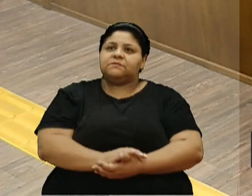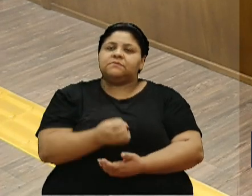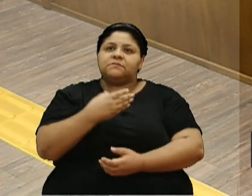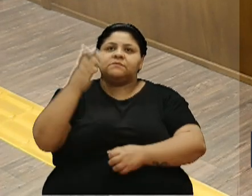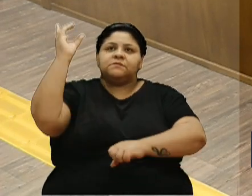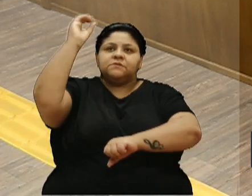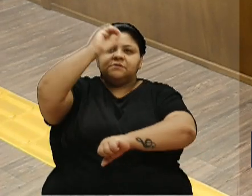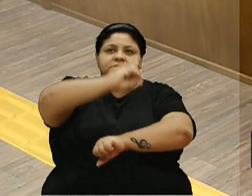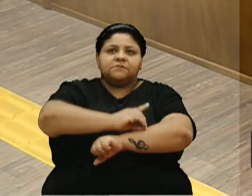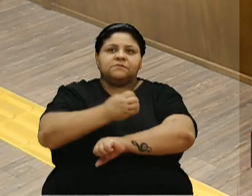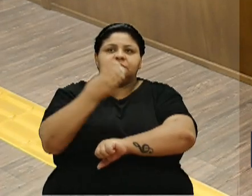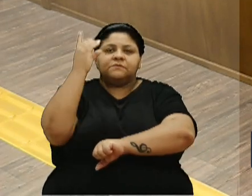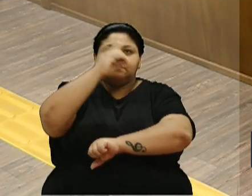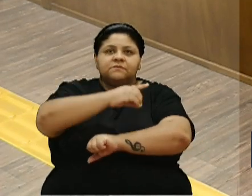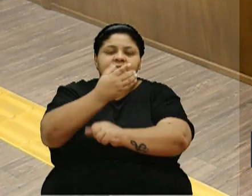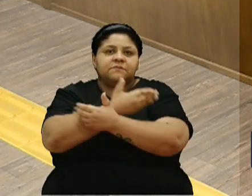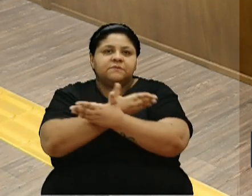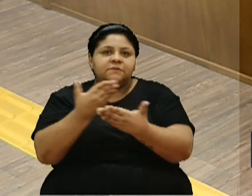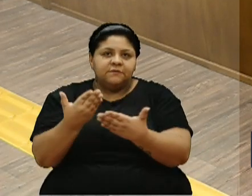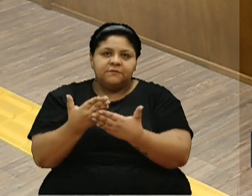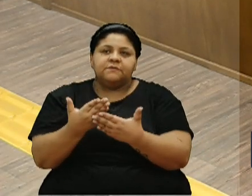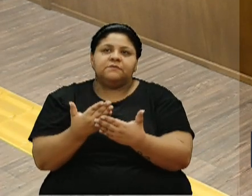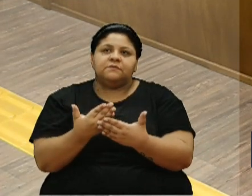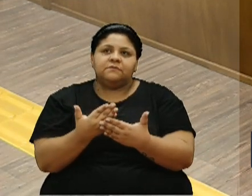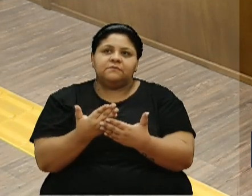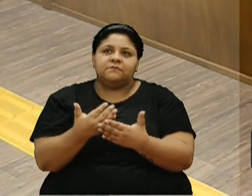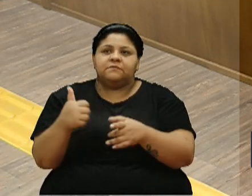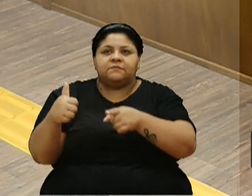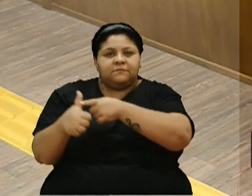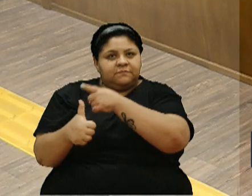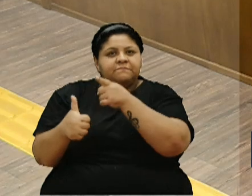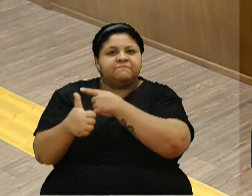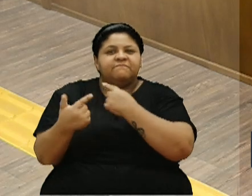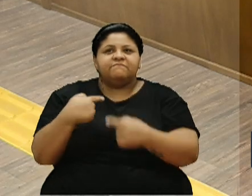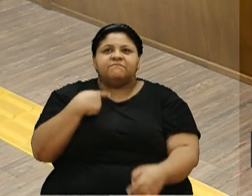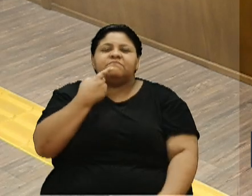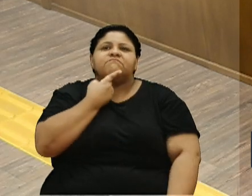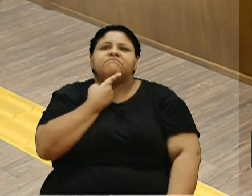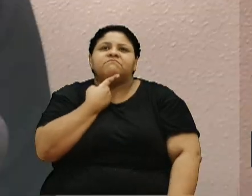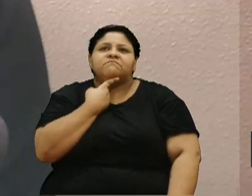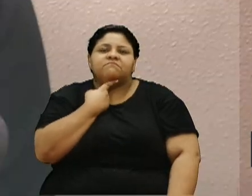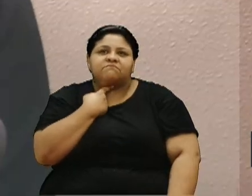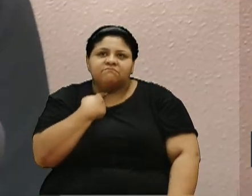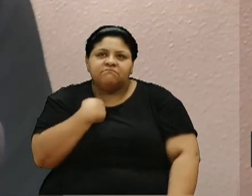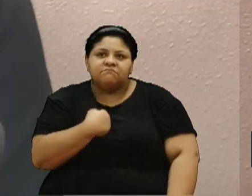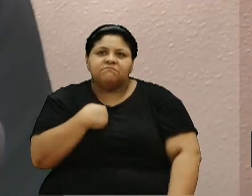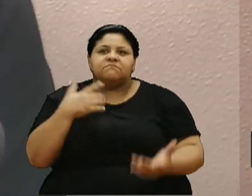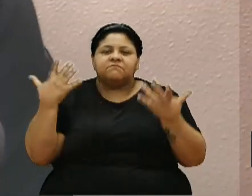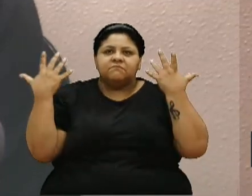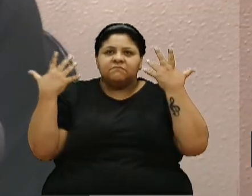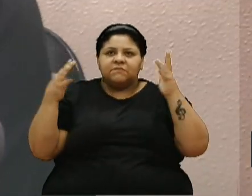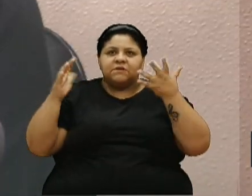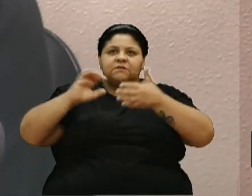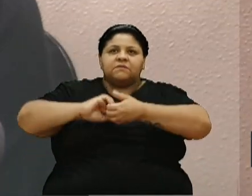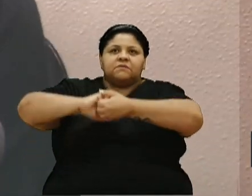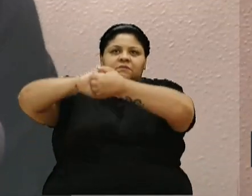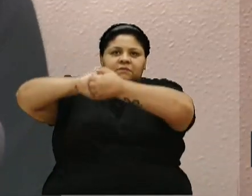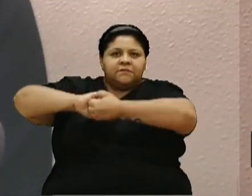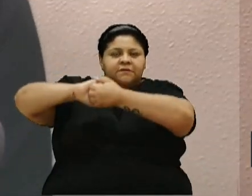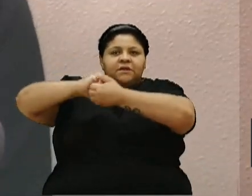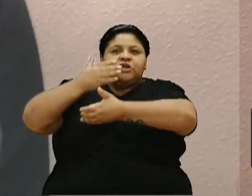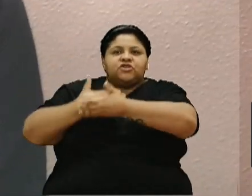Bom dia a todos. Em primeiro lugar, eu gostaria de parabenizar e de cumprimentar todos